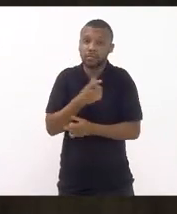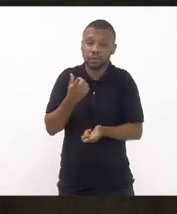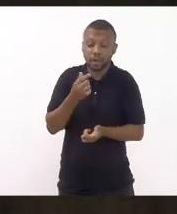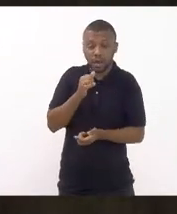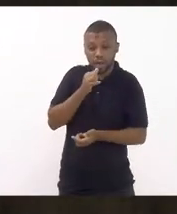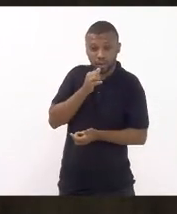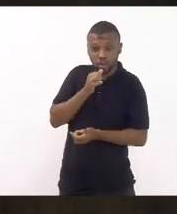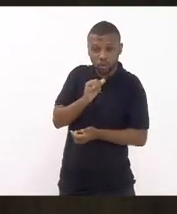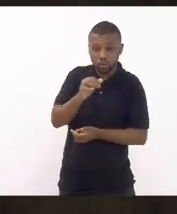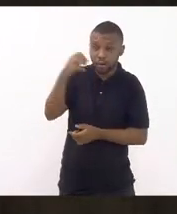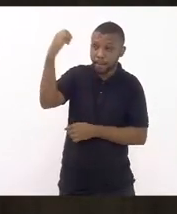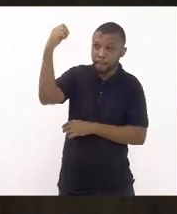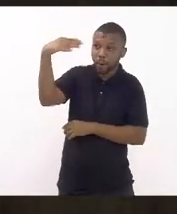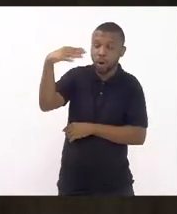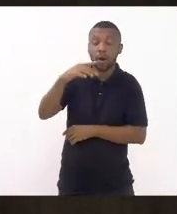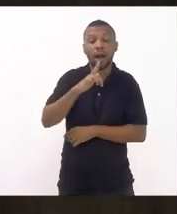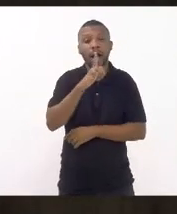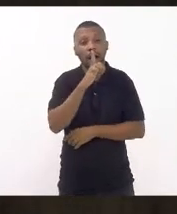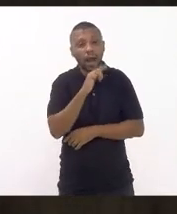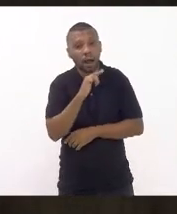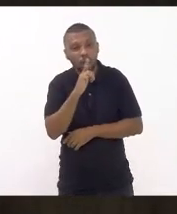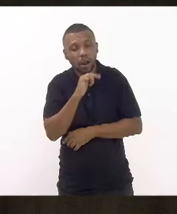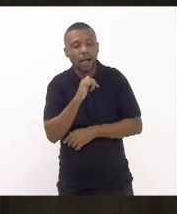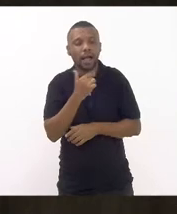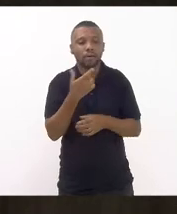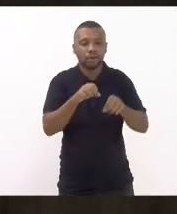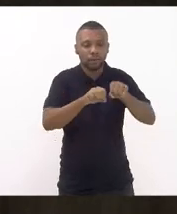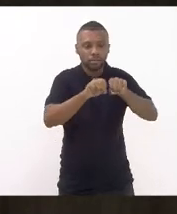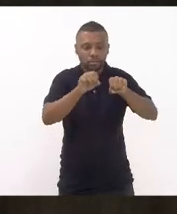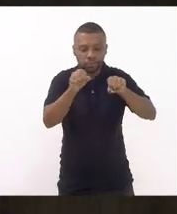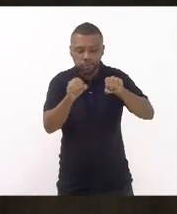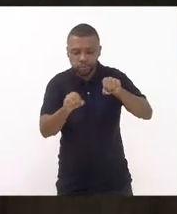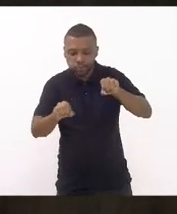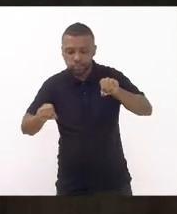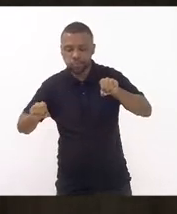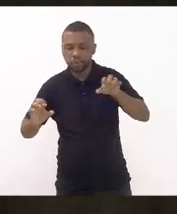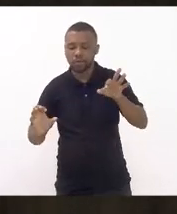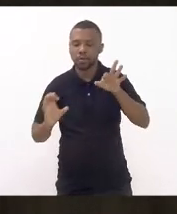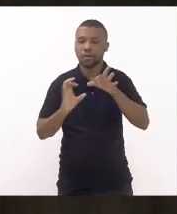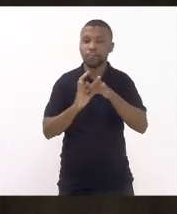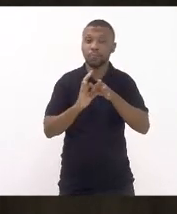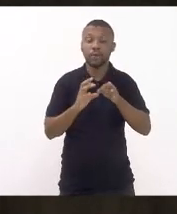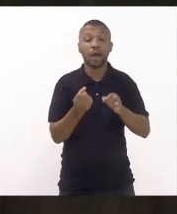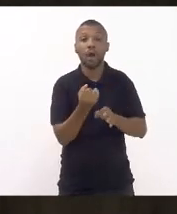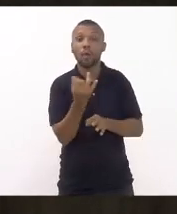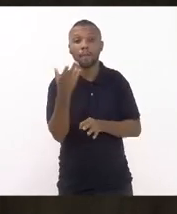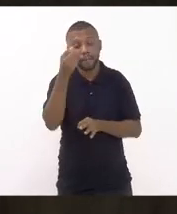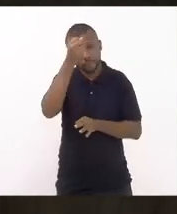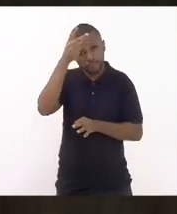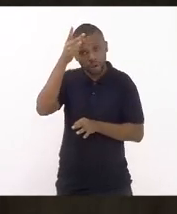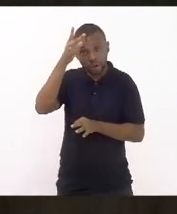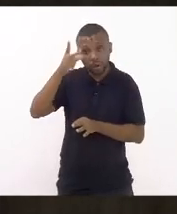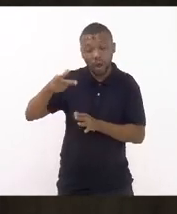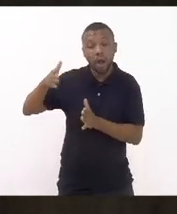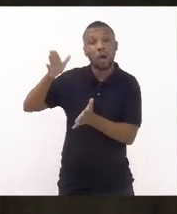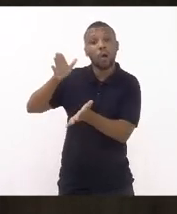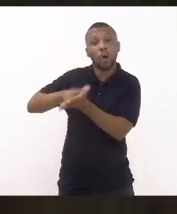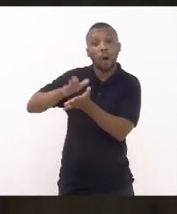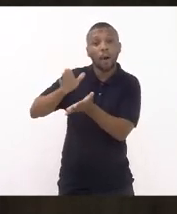ligada, a água é ligada, e algumas prefeituras ainda cobram